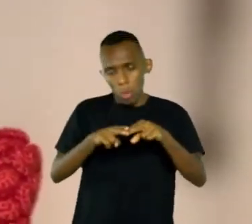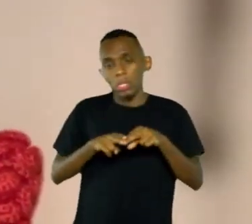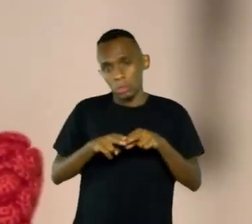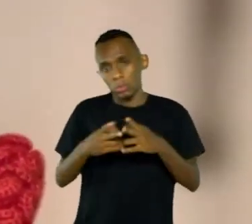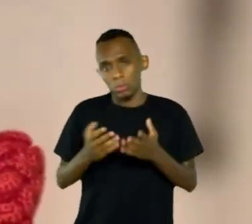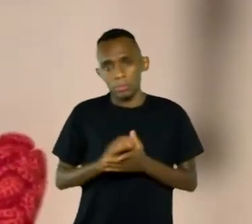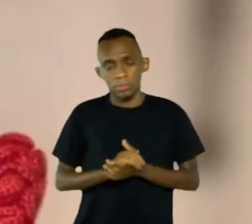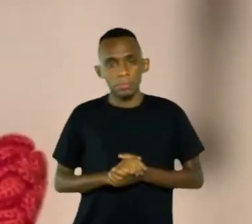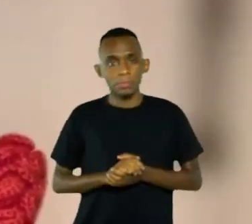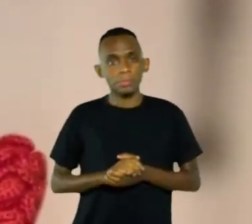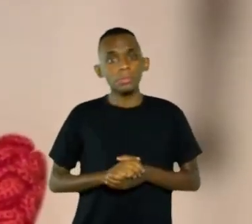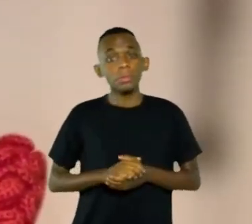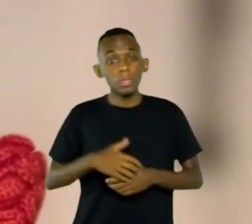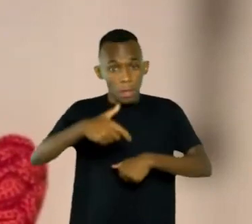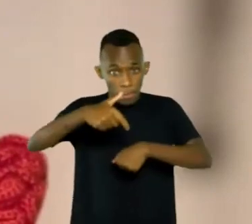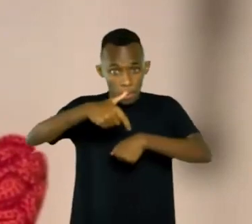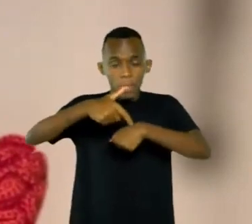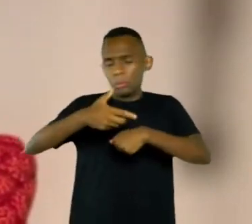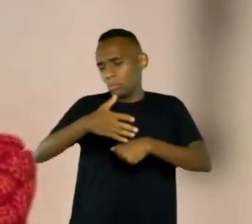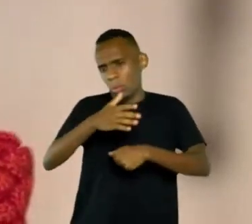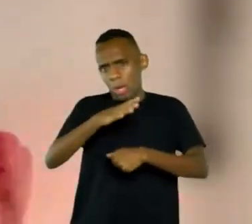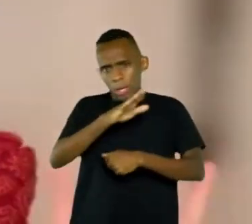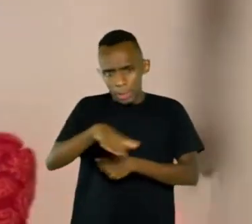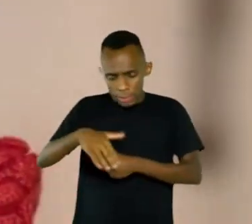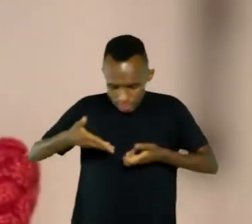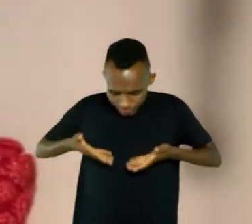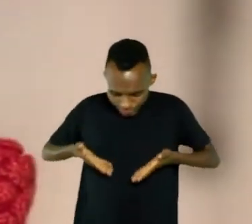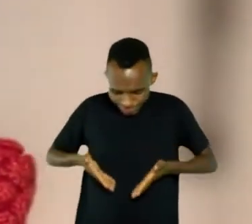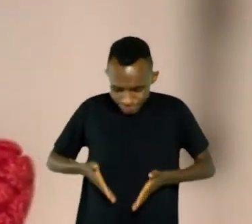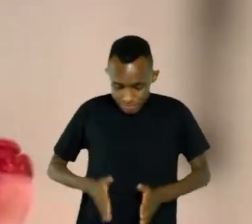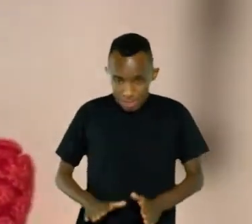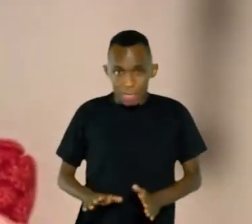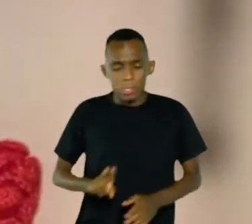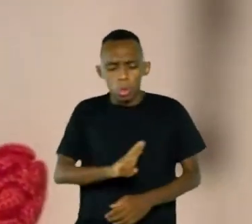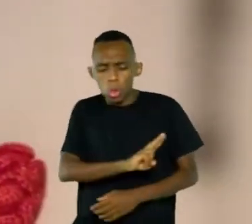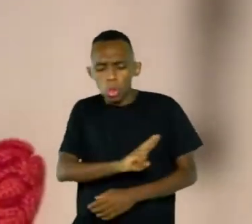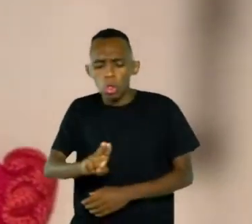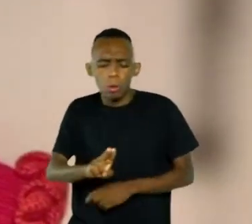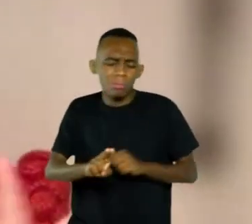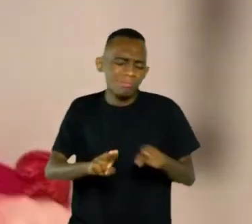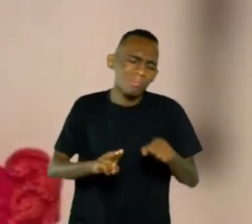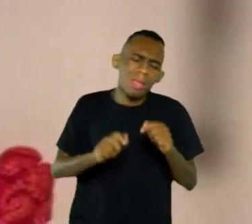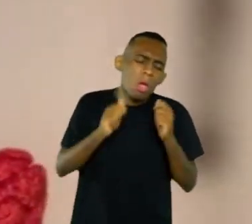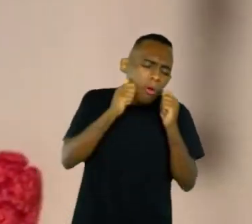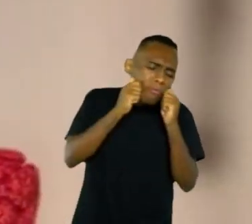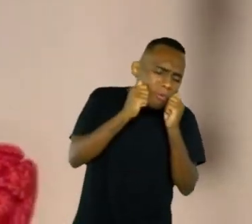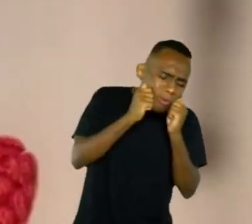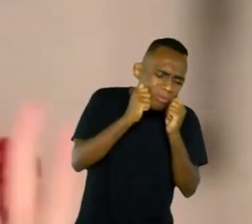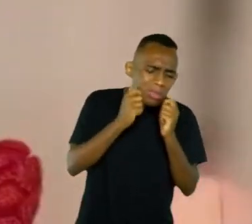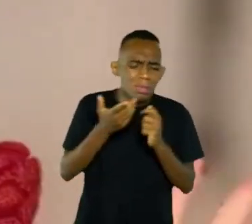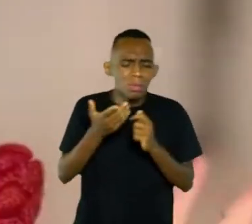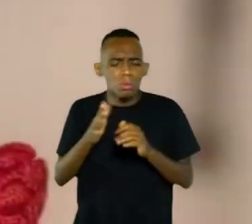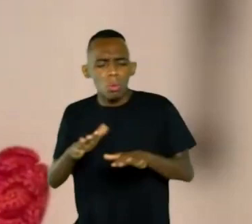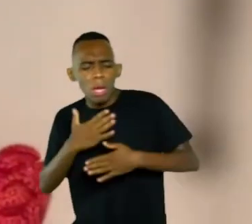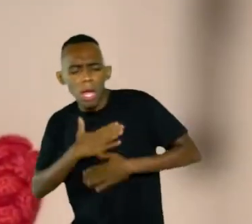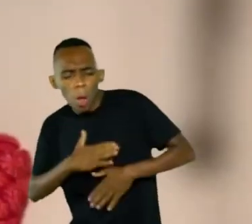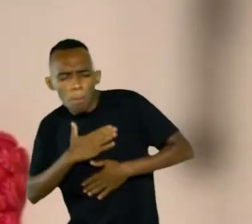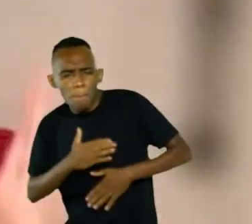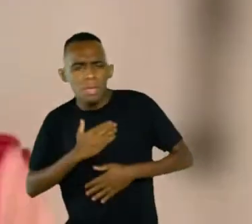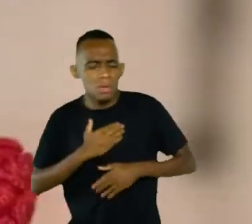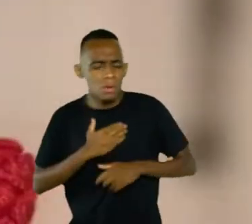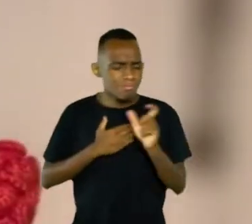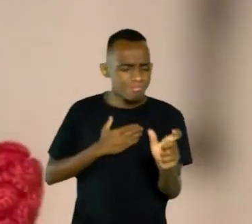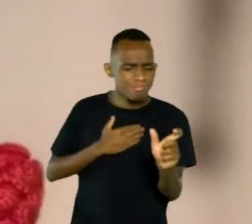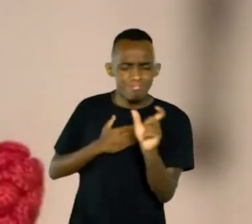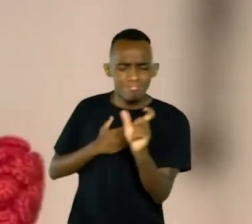Quando uma criança nasce, né, ela é nomeada de alguma coisa. Ah, ele é fofinho, ele é calminho, né? O primeiro filho nasce,